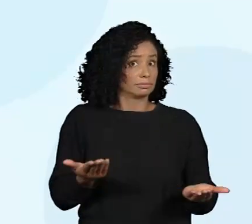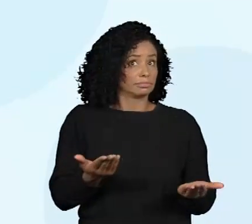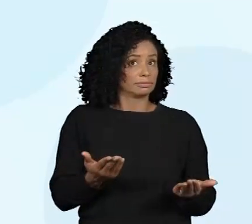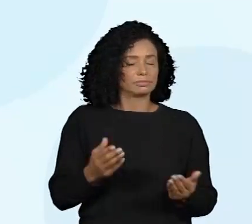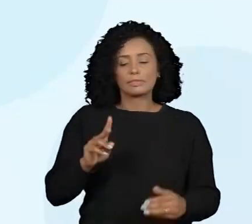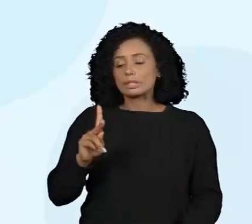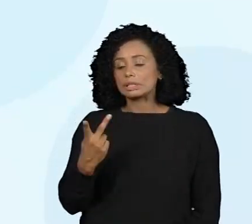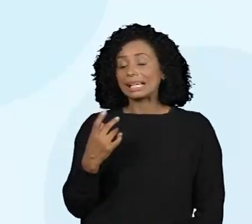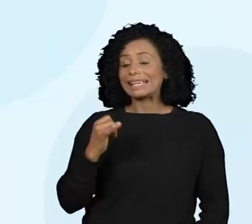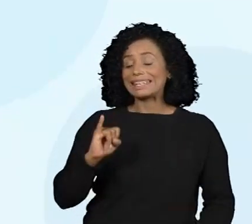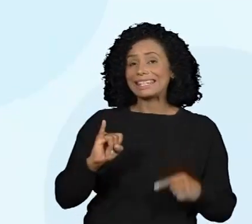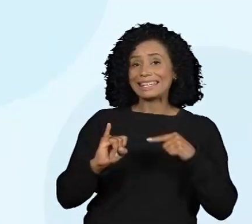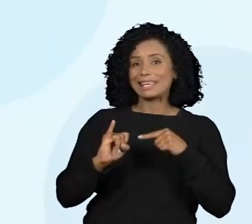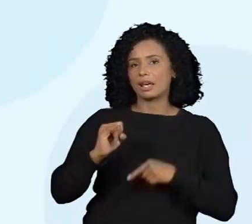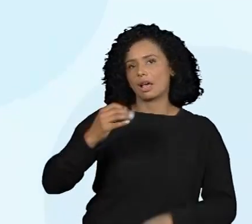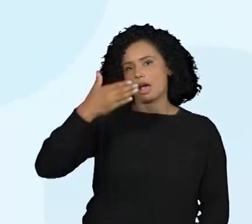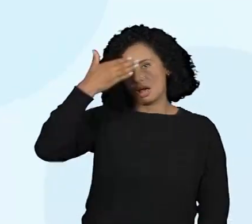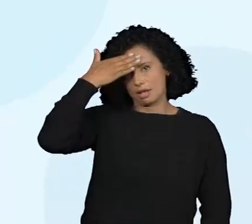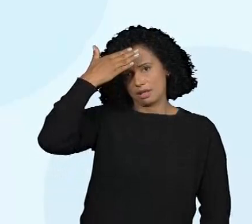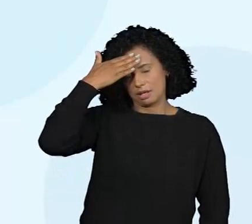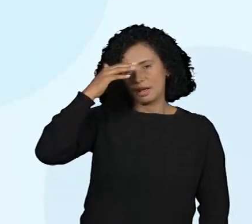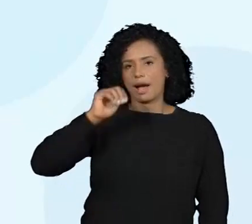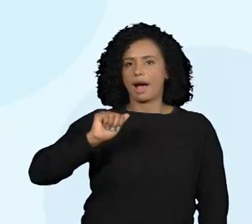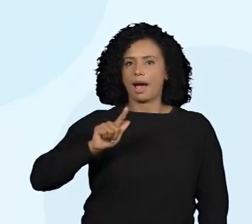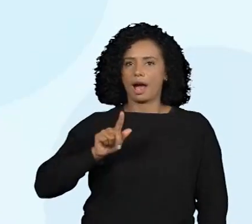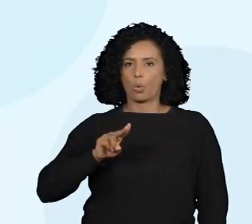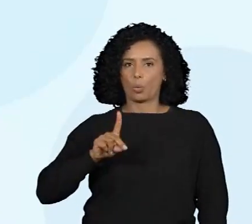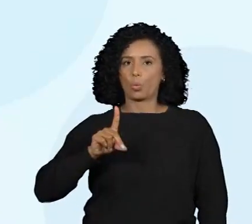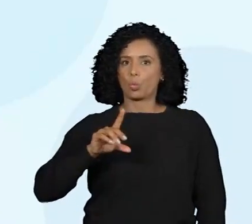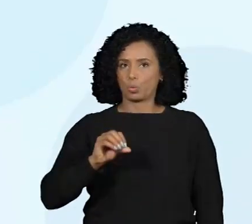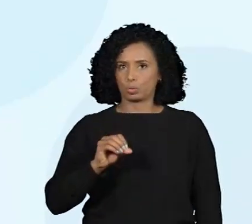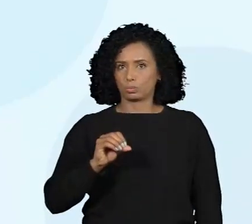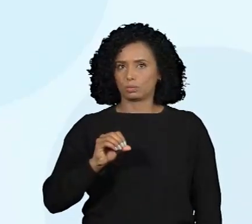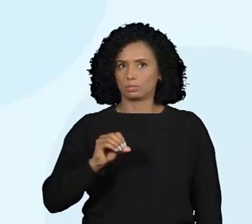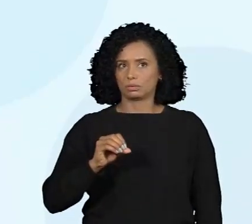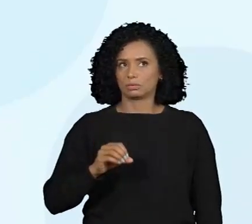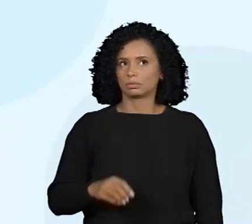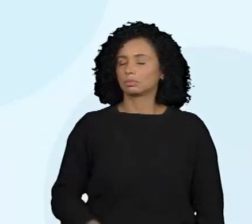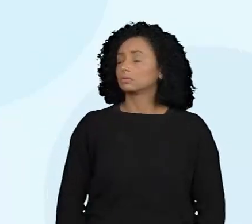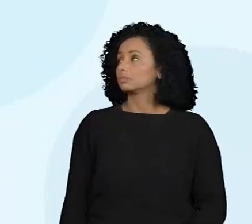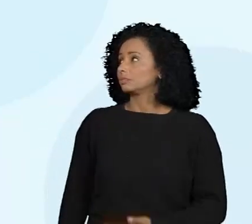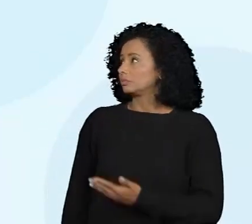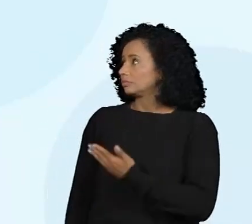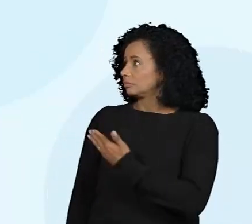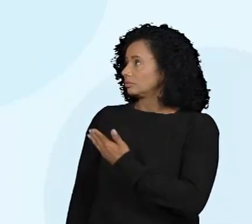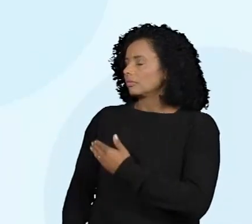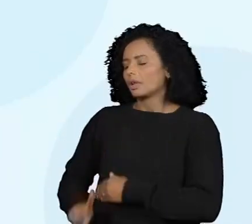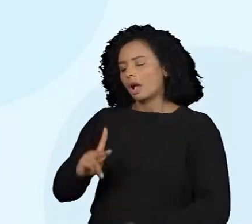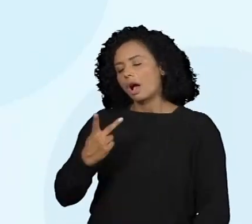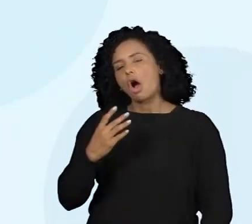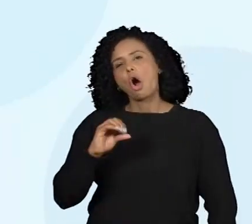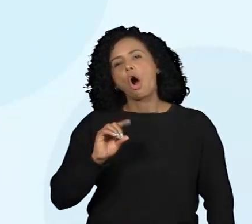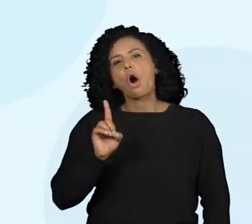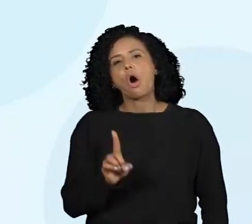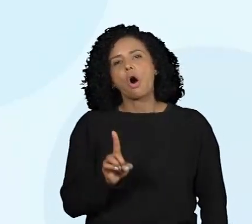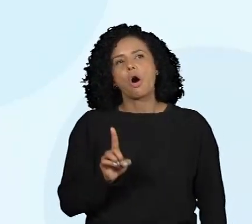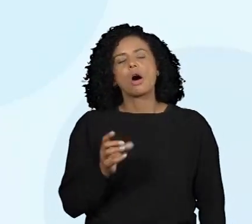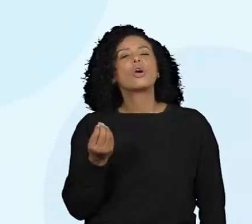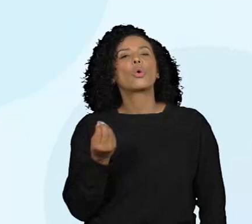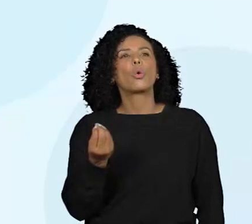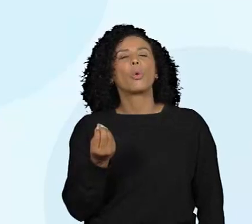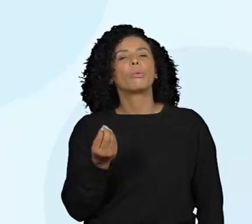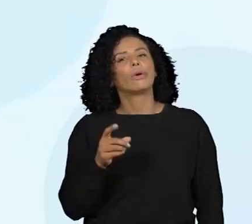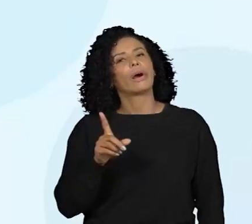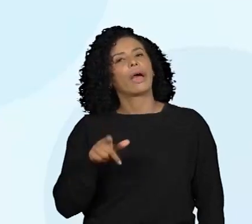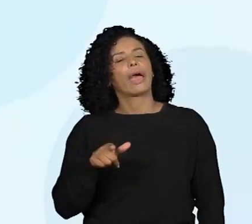ele vai ser o agudo então a gente pinta aqui o UOL e o vai